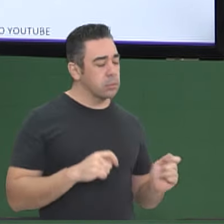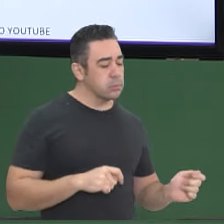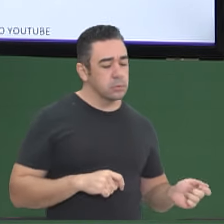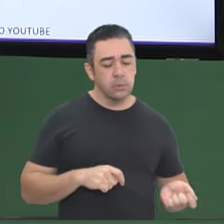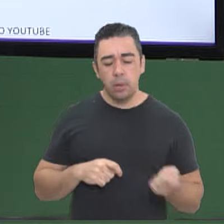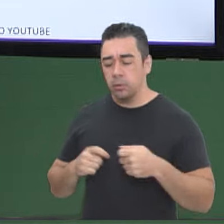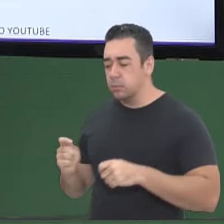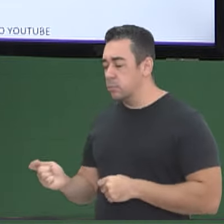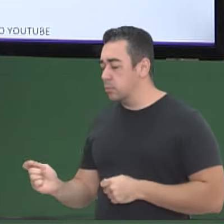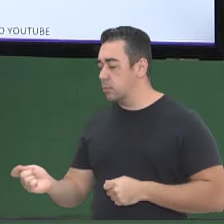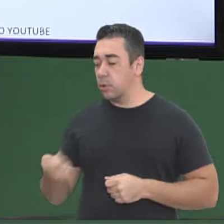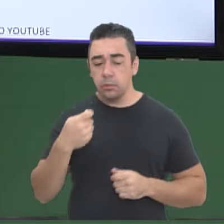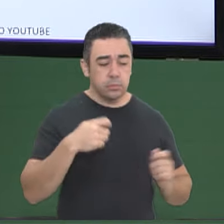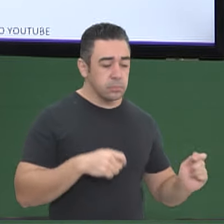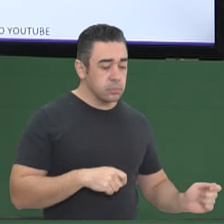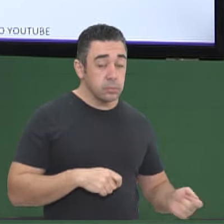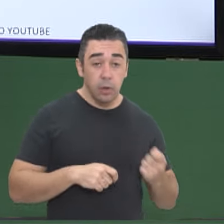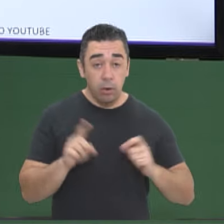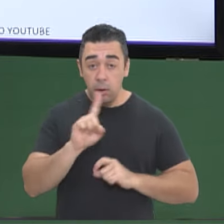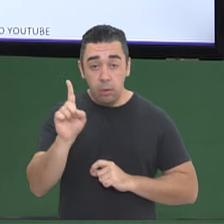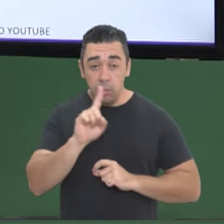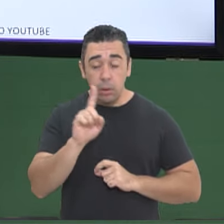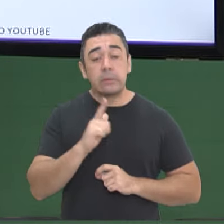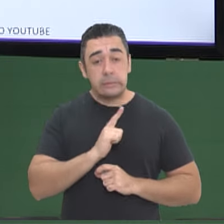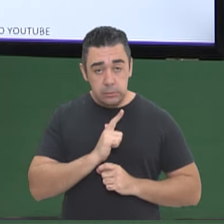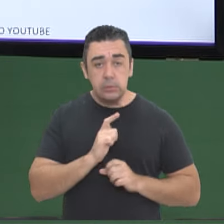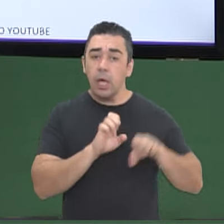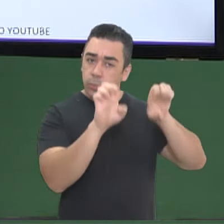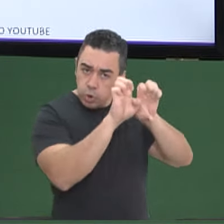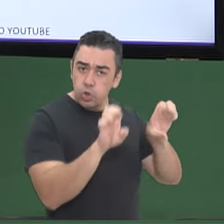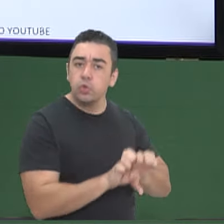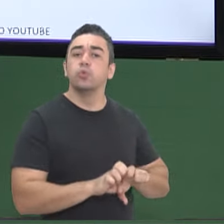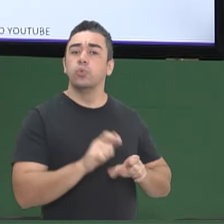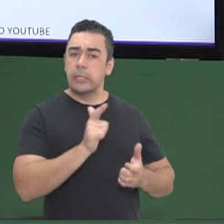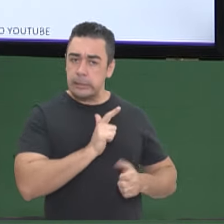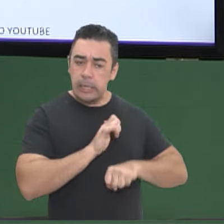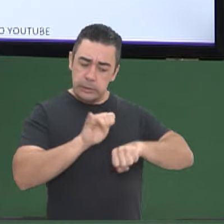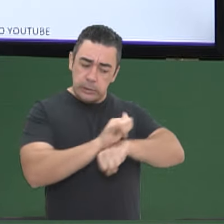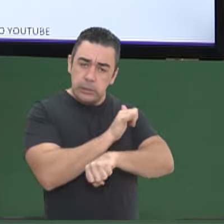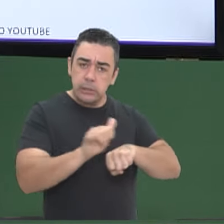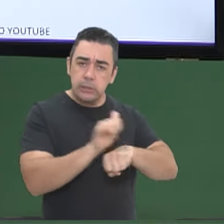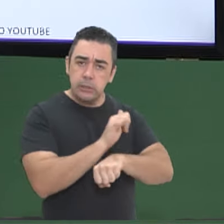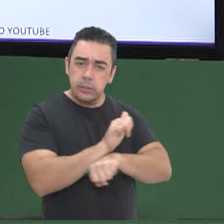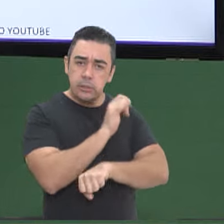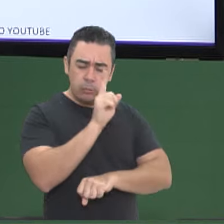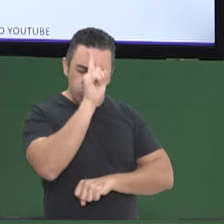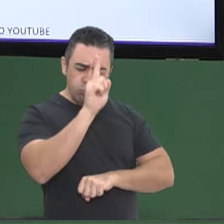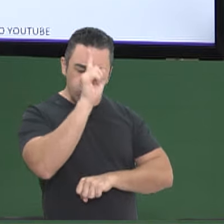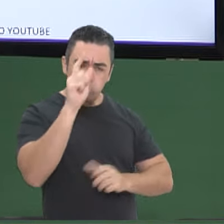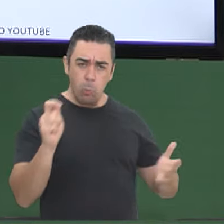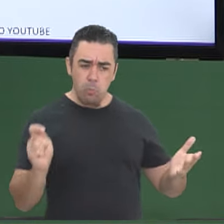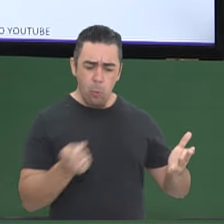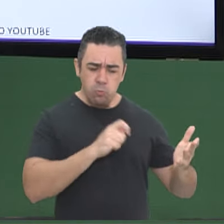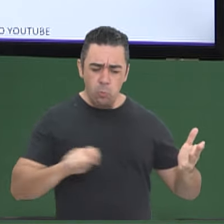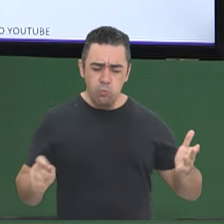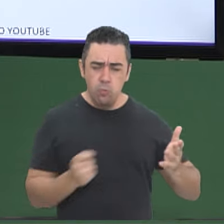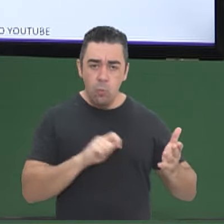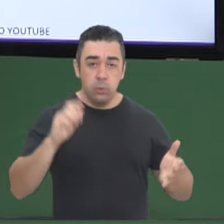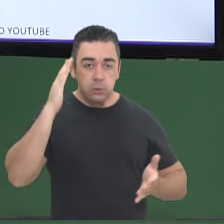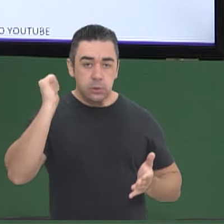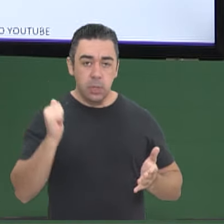ping-pong, né? Mas tem toda uma estrutura, tem estratégias em que a gente pode avançar, né,